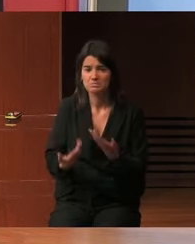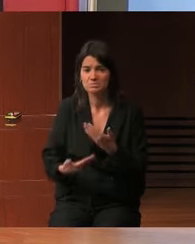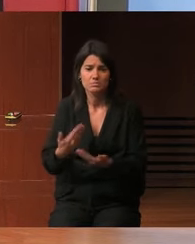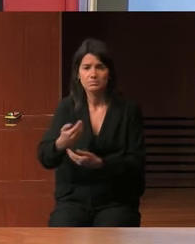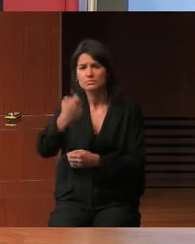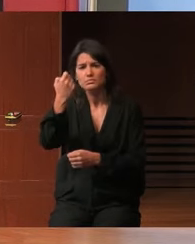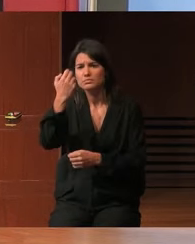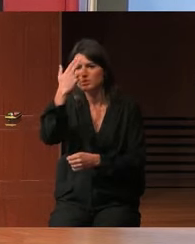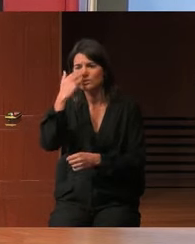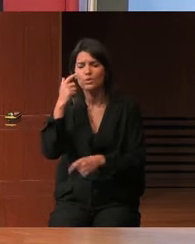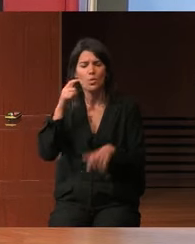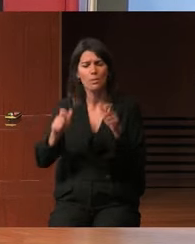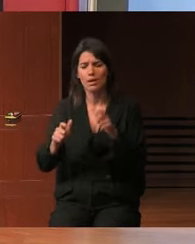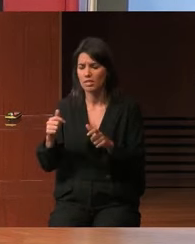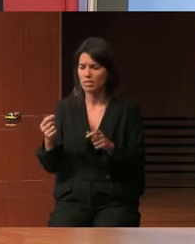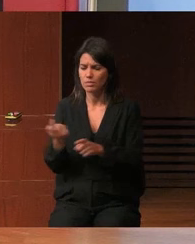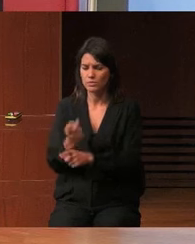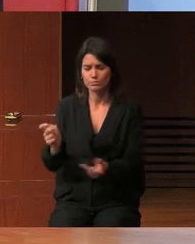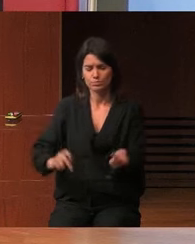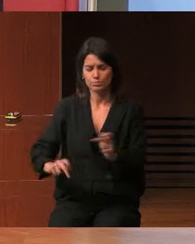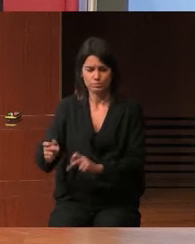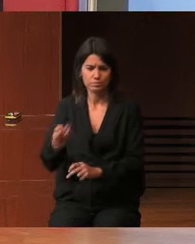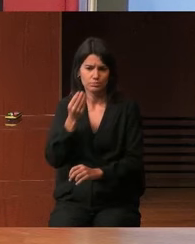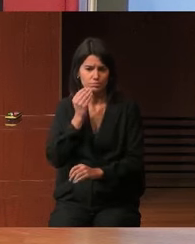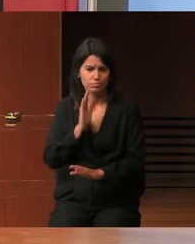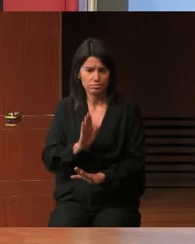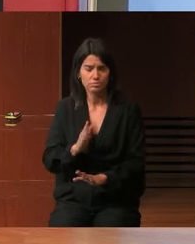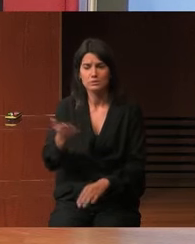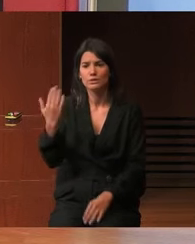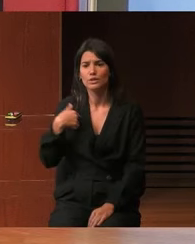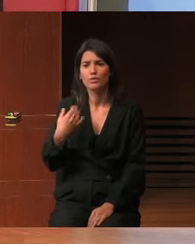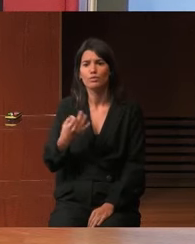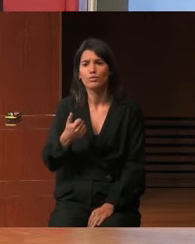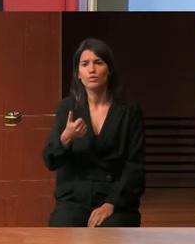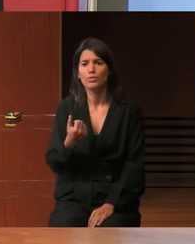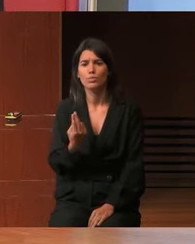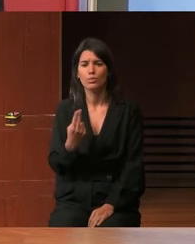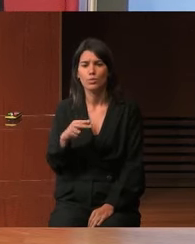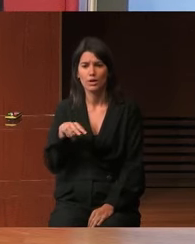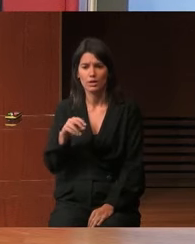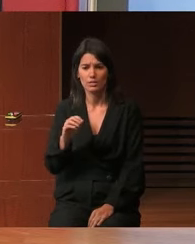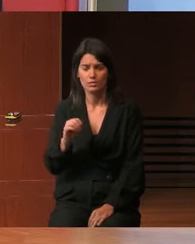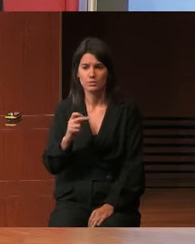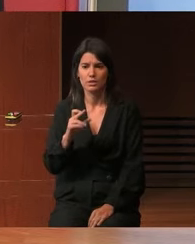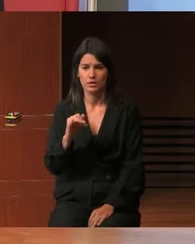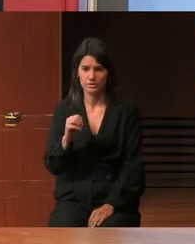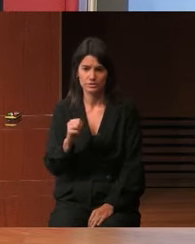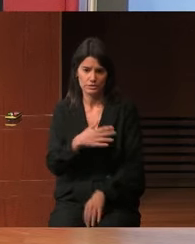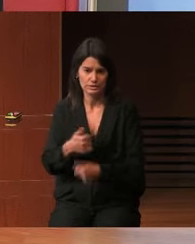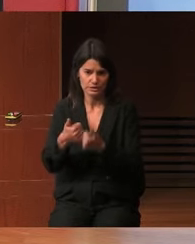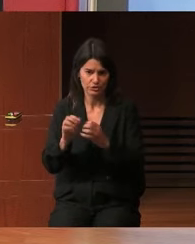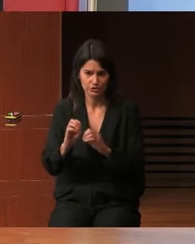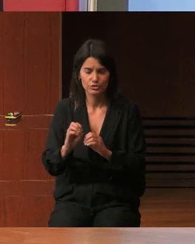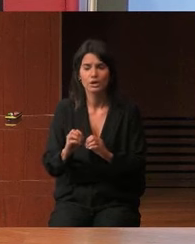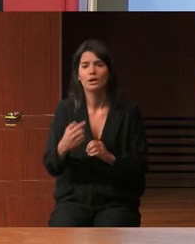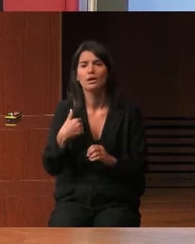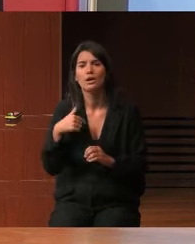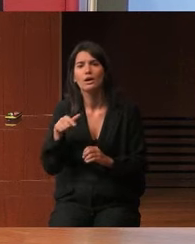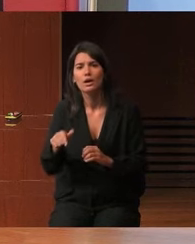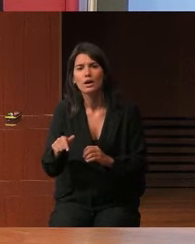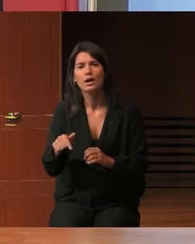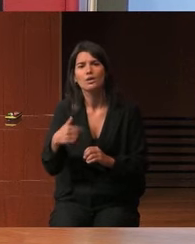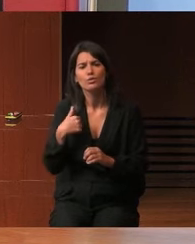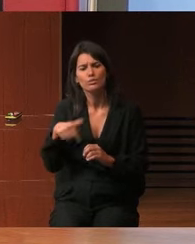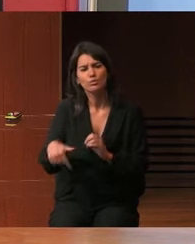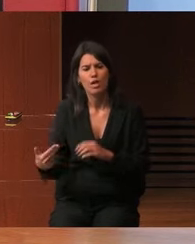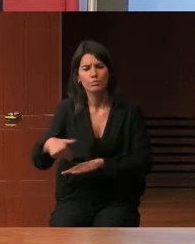humanidade de muitas maneiras, não é? Porque eu este ano estive em Buenos Aires, na Universidade de Buenos Aires, estava a fazer